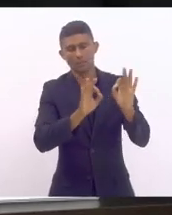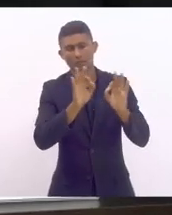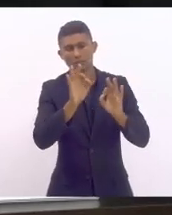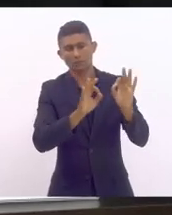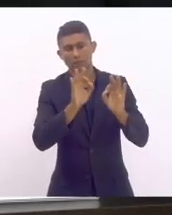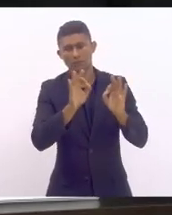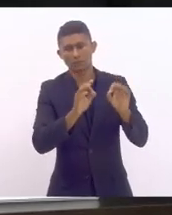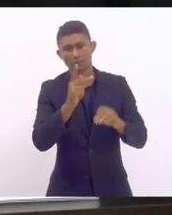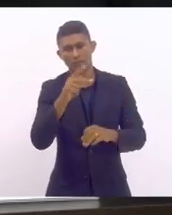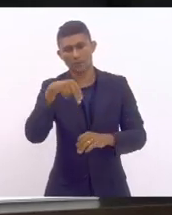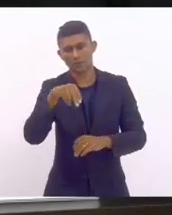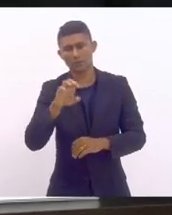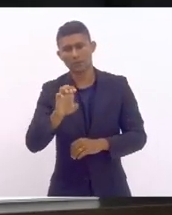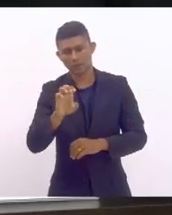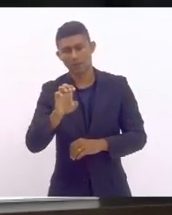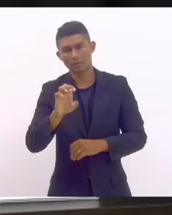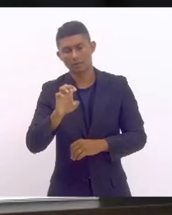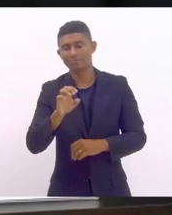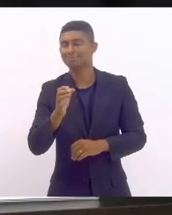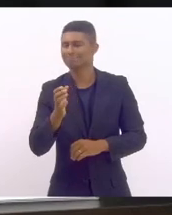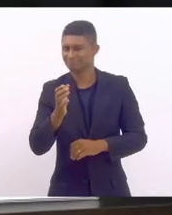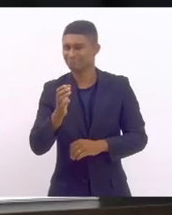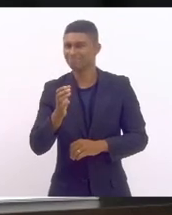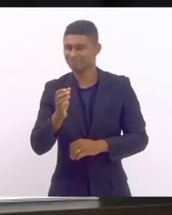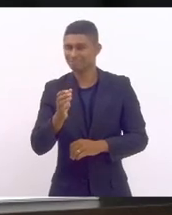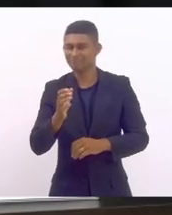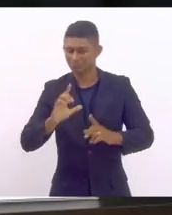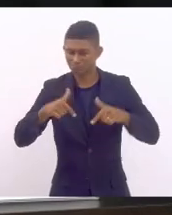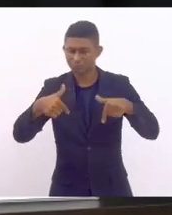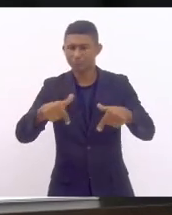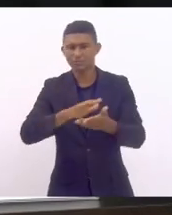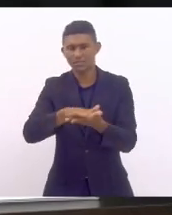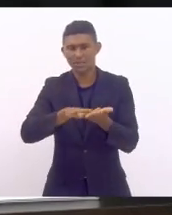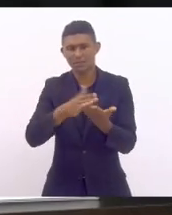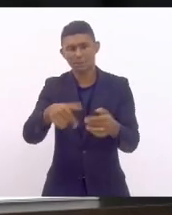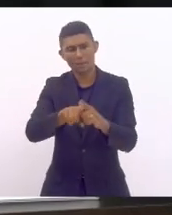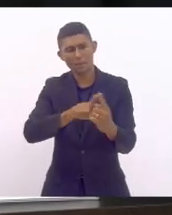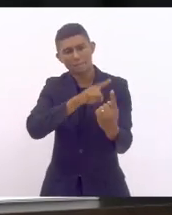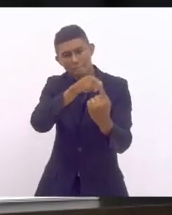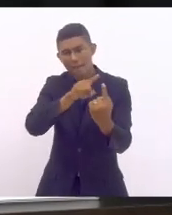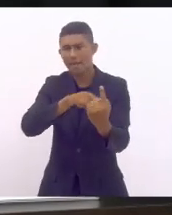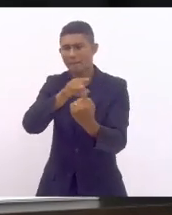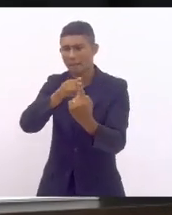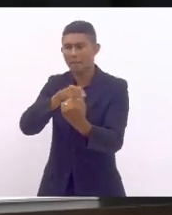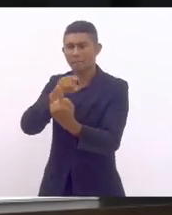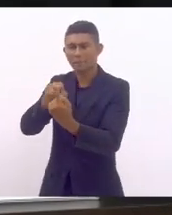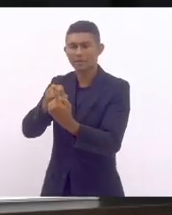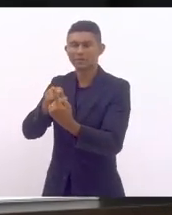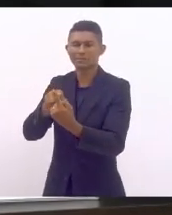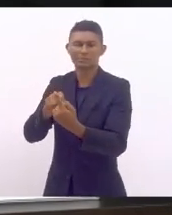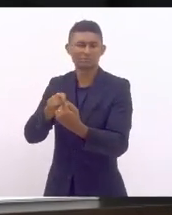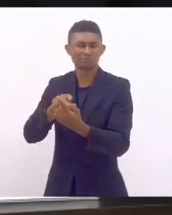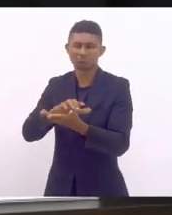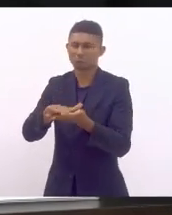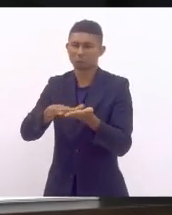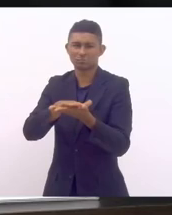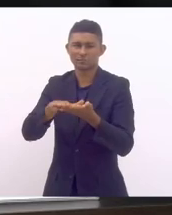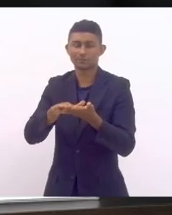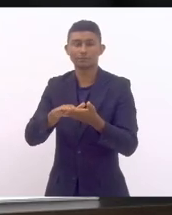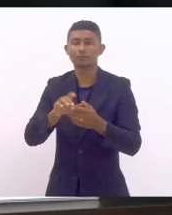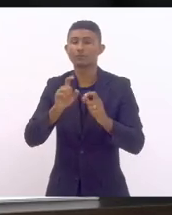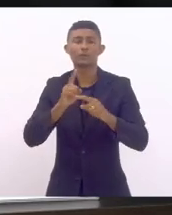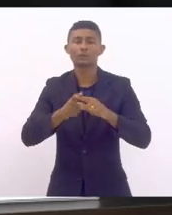do pênis e de suas metas não é de entender que educação de qualidade